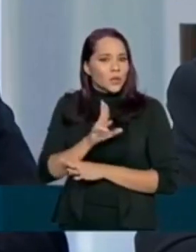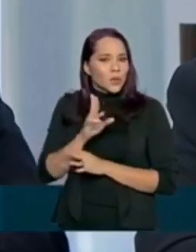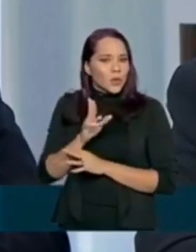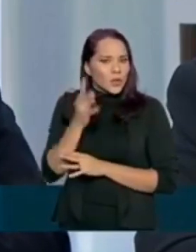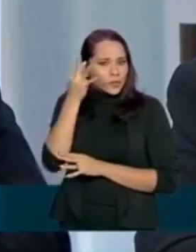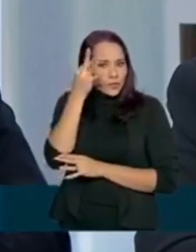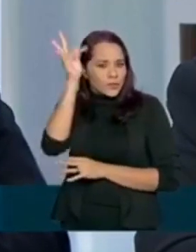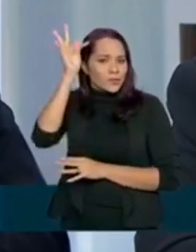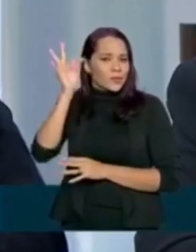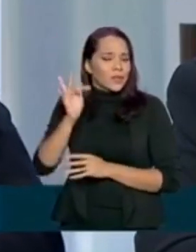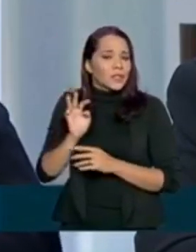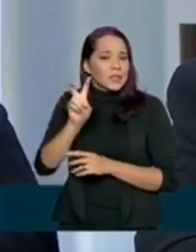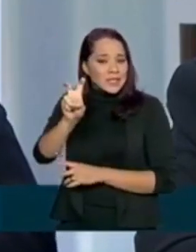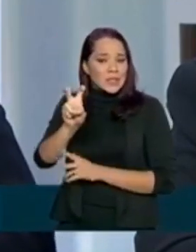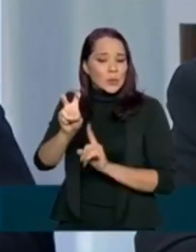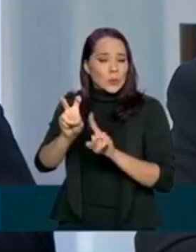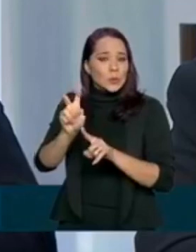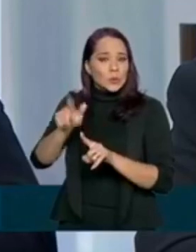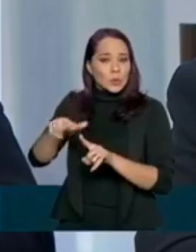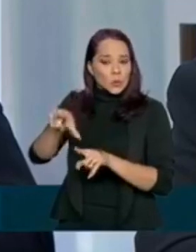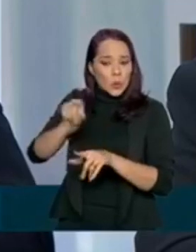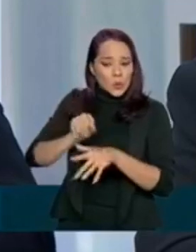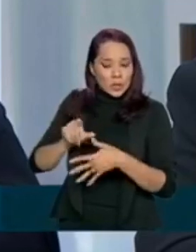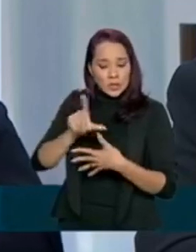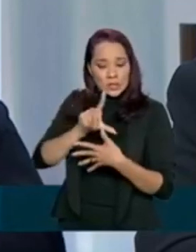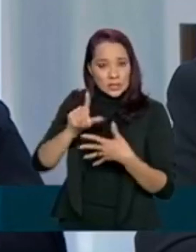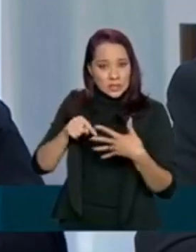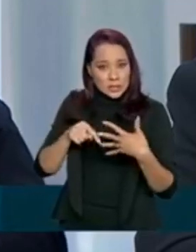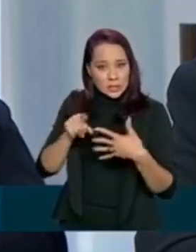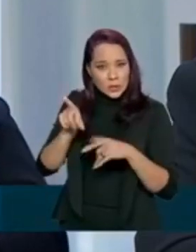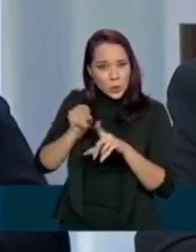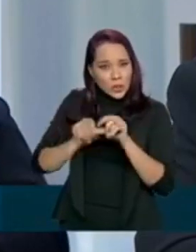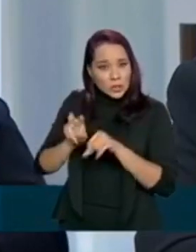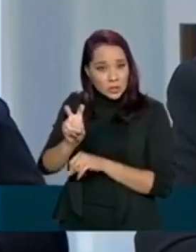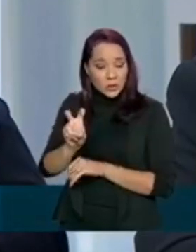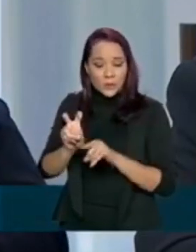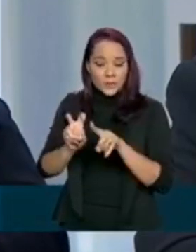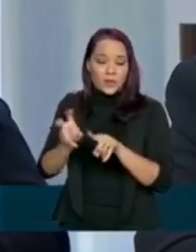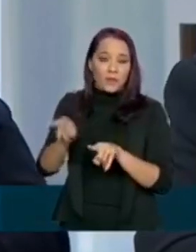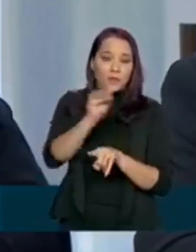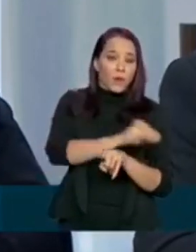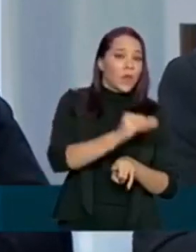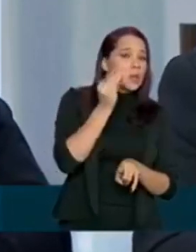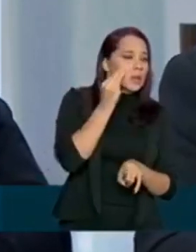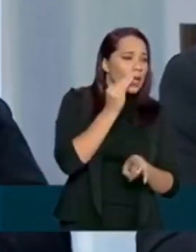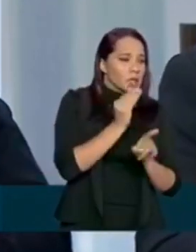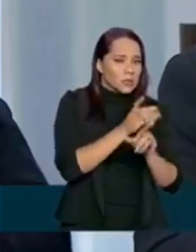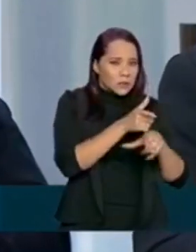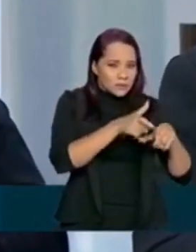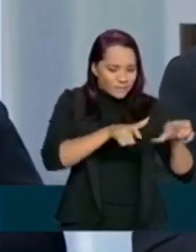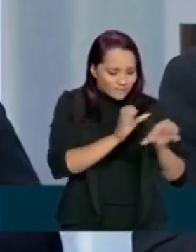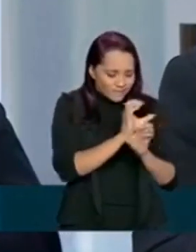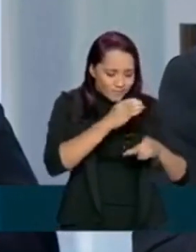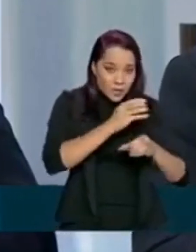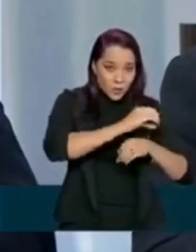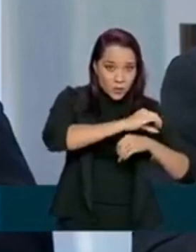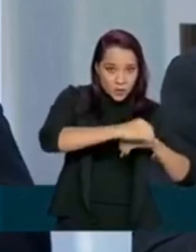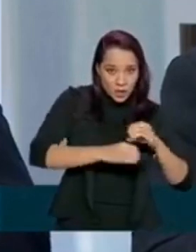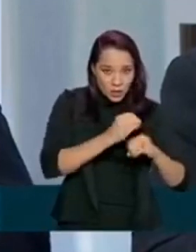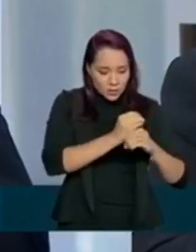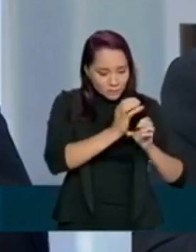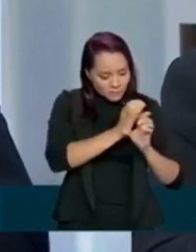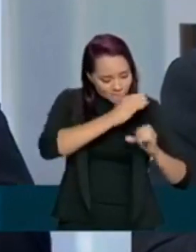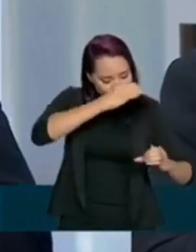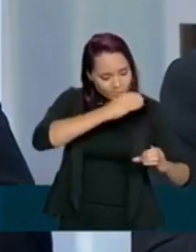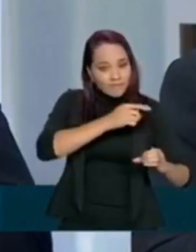é cinco deles foram selecionar é desse cinco eles foram para o teste in vitro ou seja com células reais